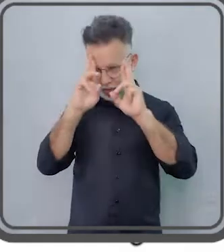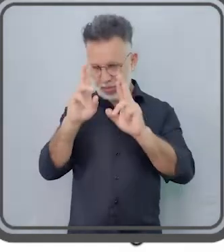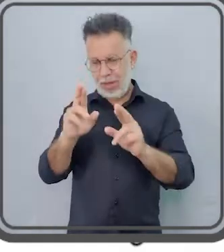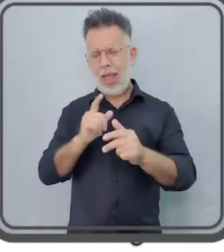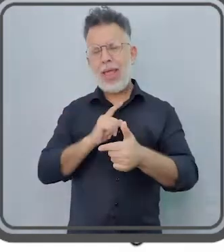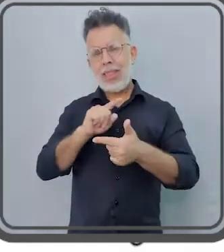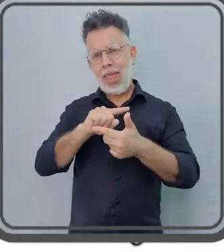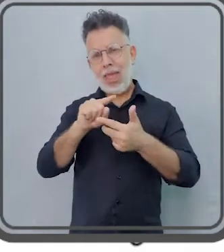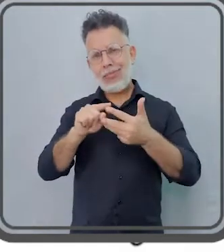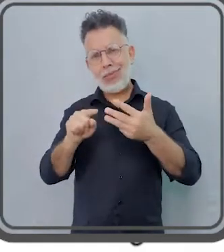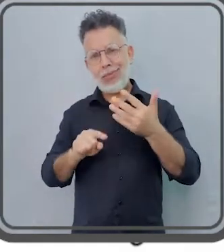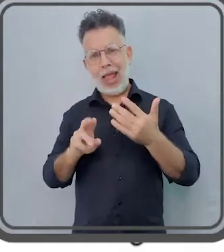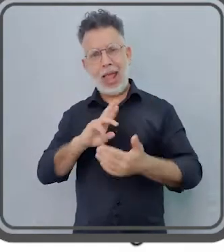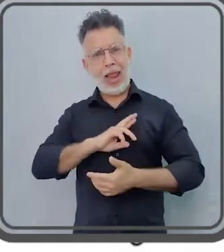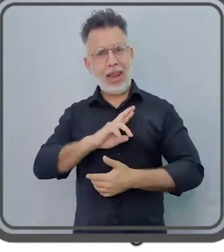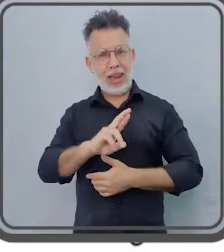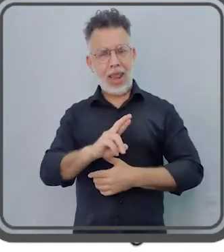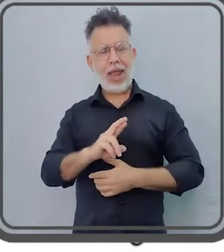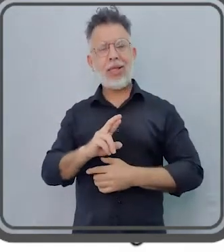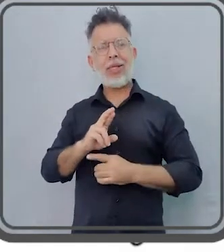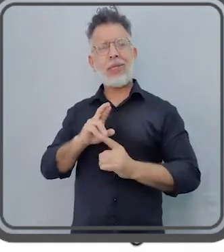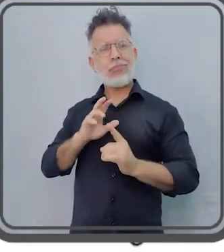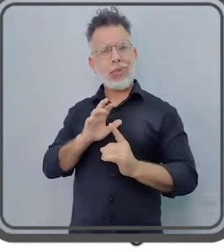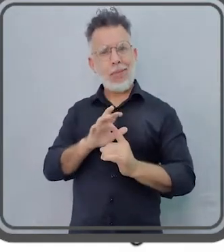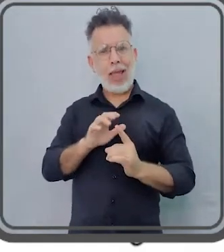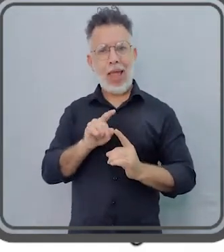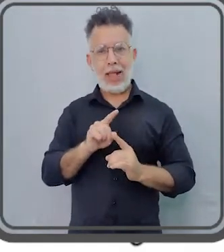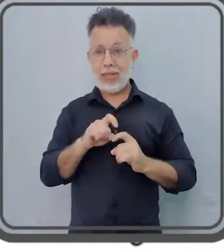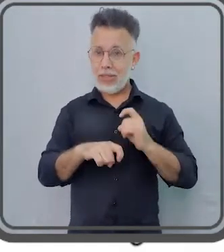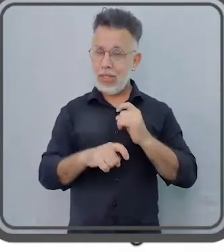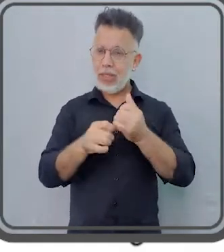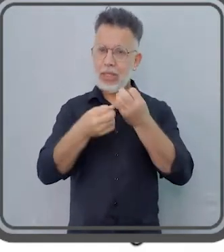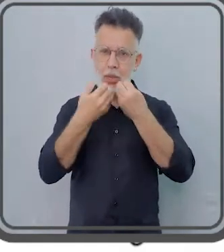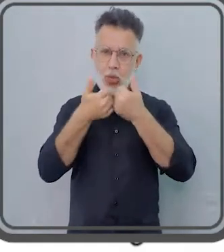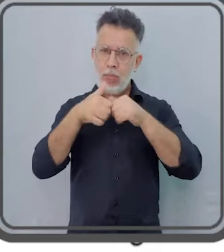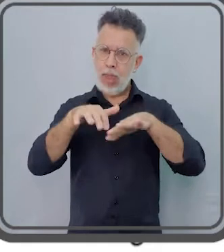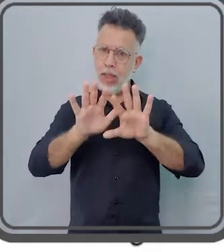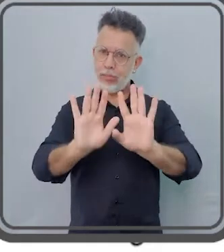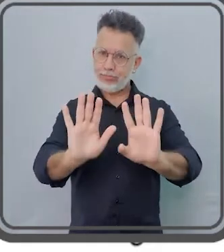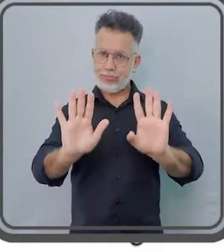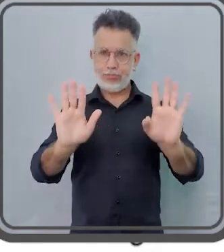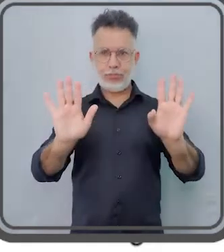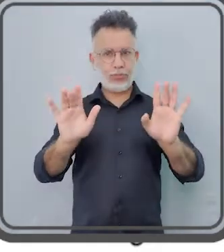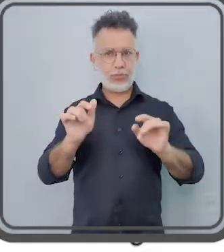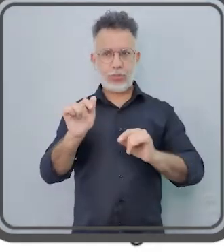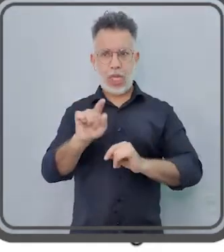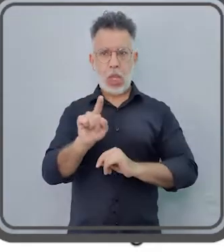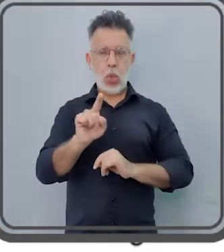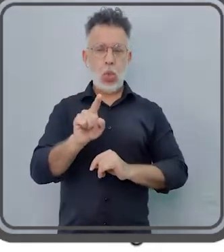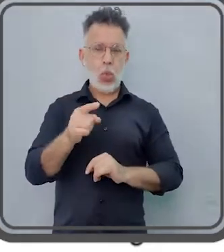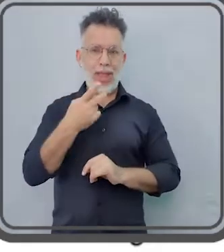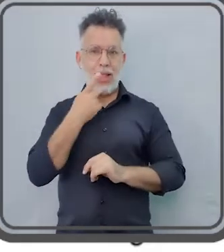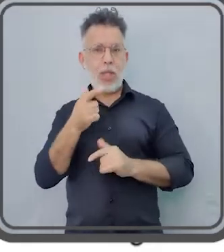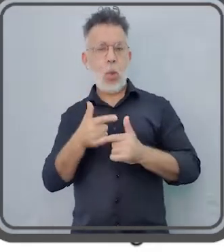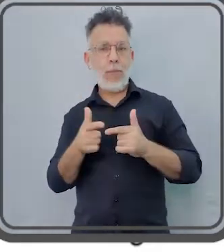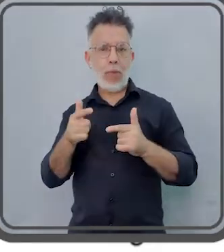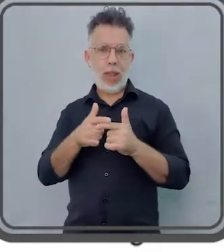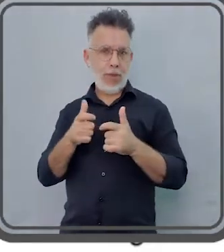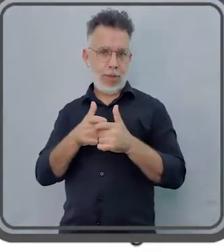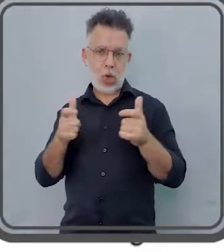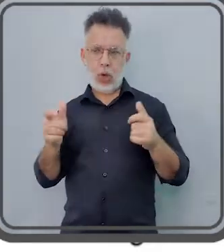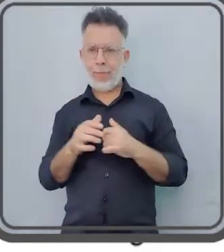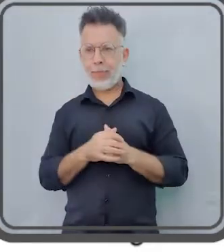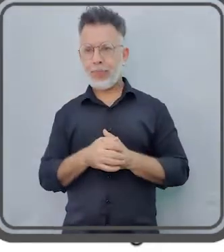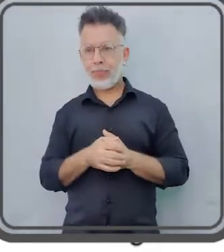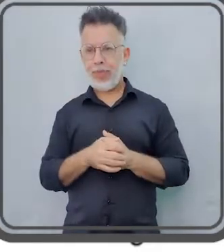a sexualidade, e tá tudo bem, né, eu acho que não é esse o grande problema. Talvez